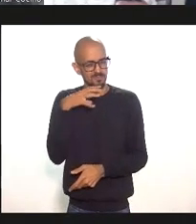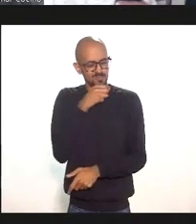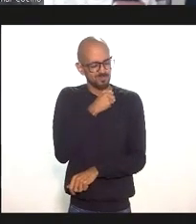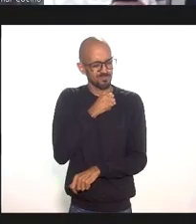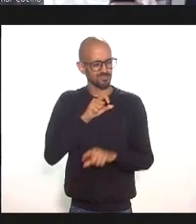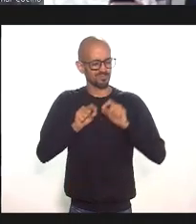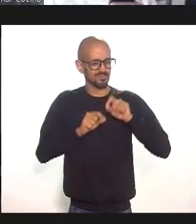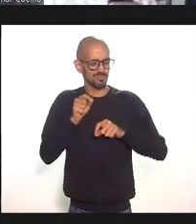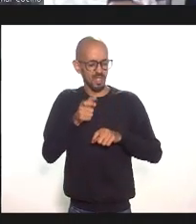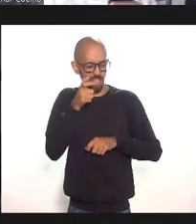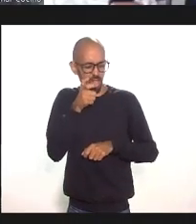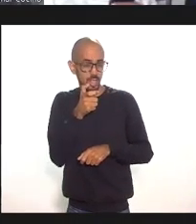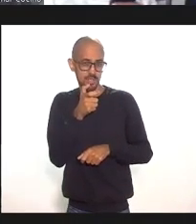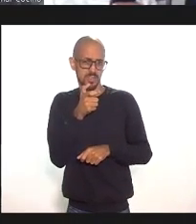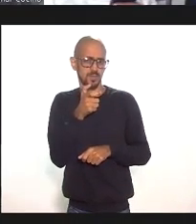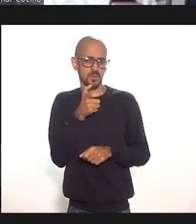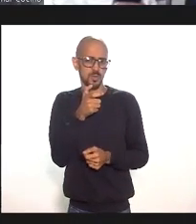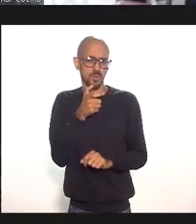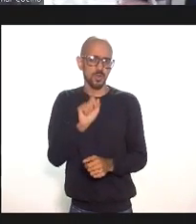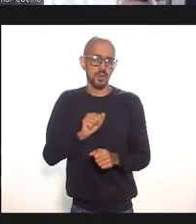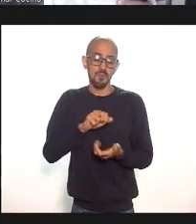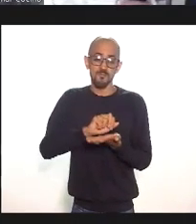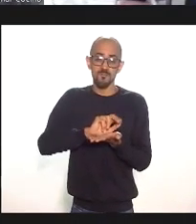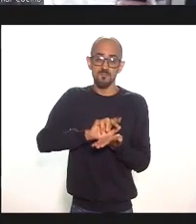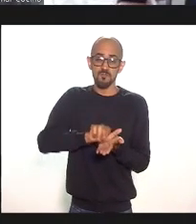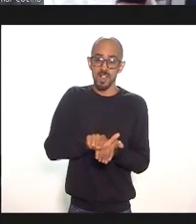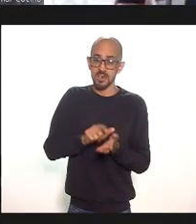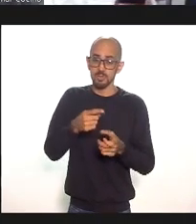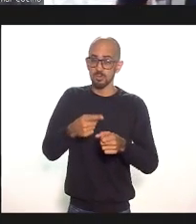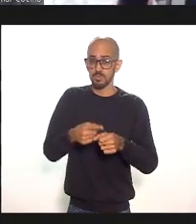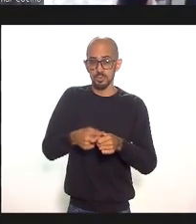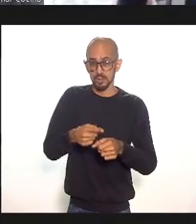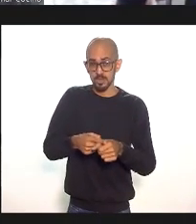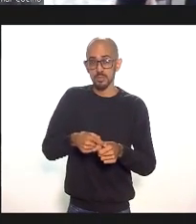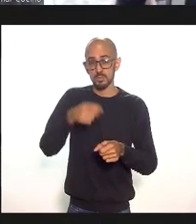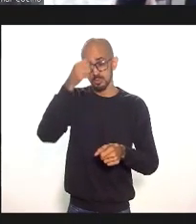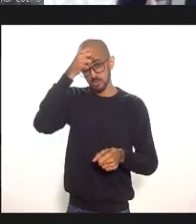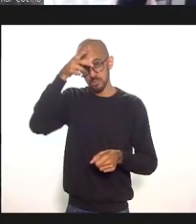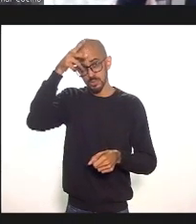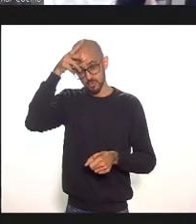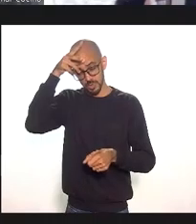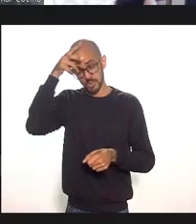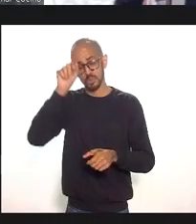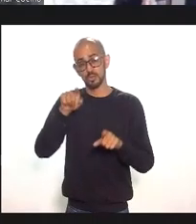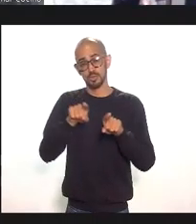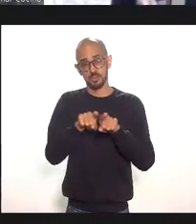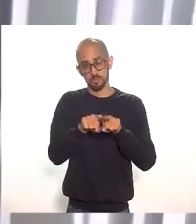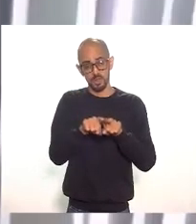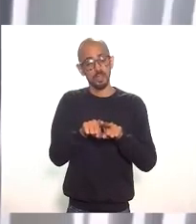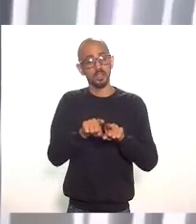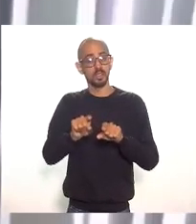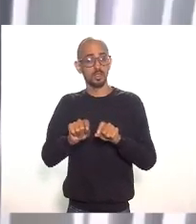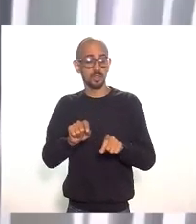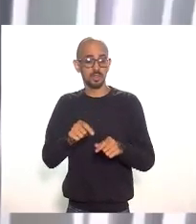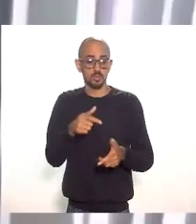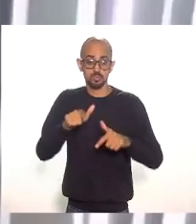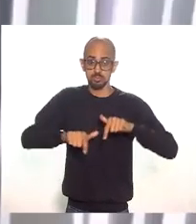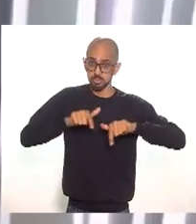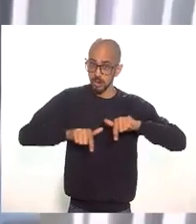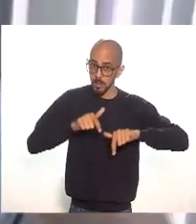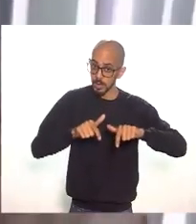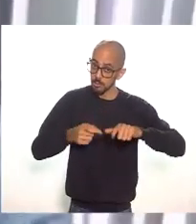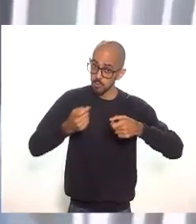muita atenção, que vários municípios cujos prefeitos e prefeitas estão trabalhando para a